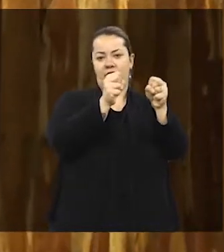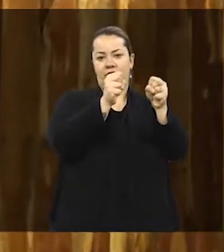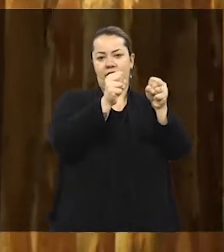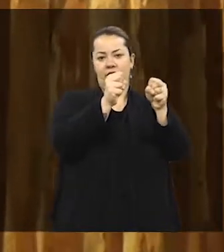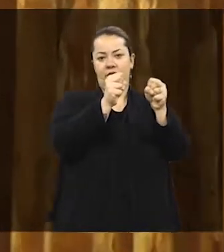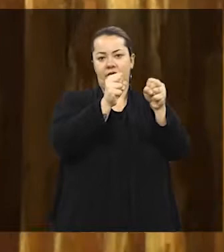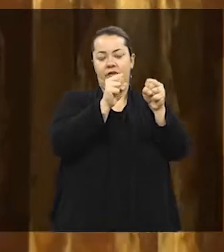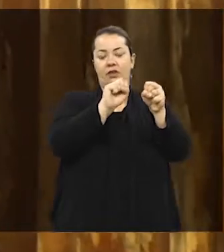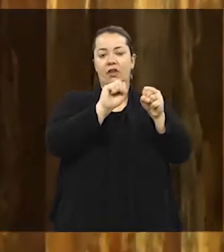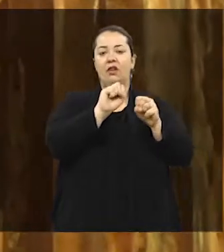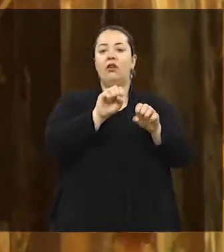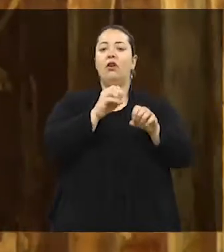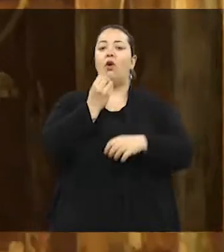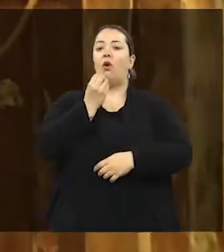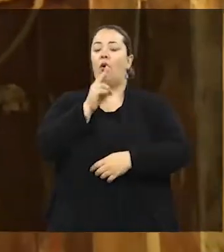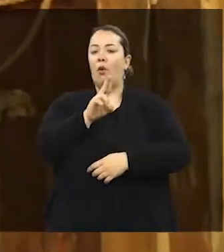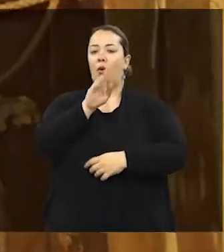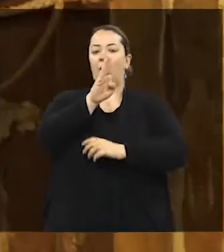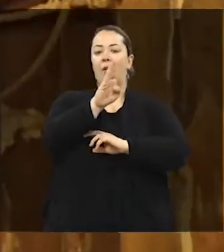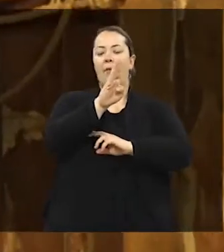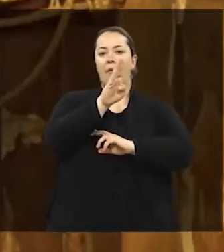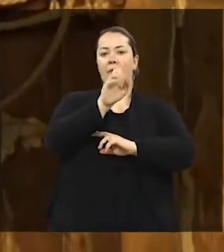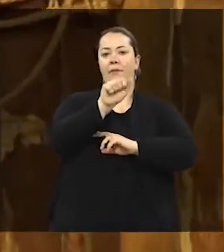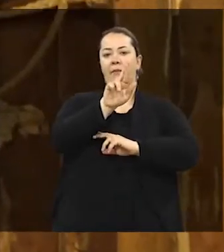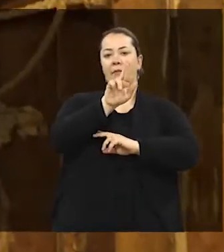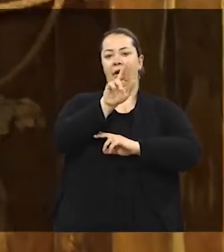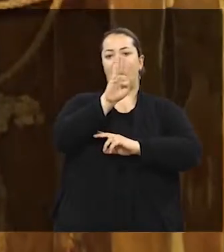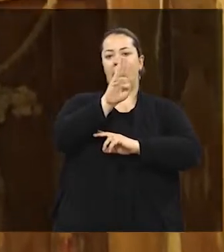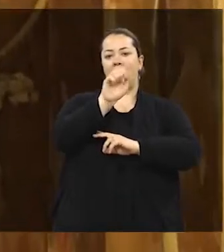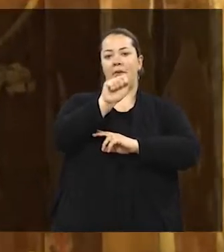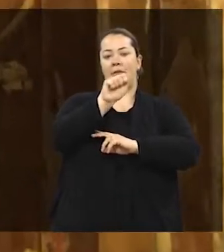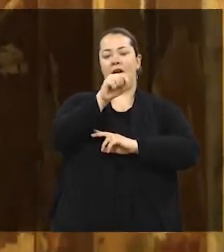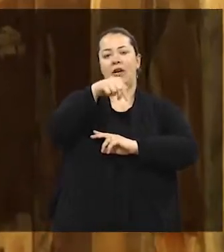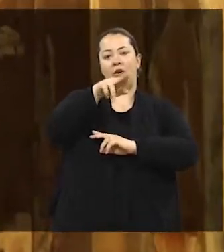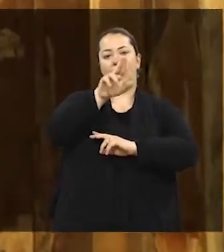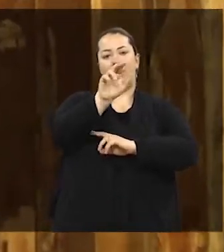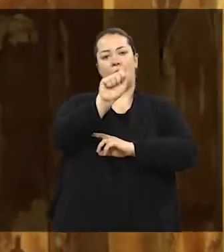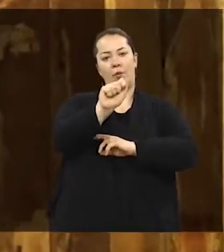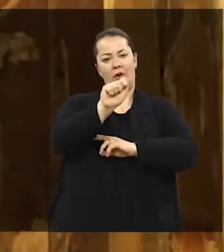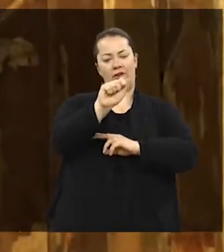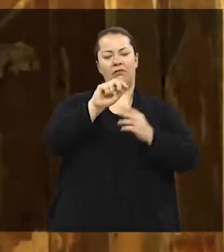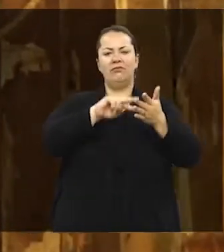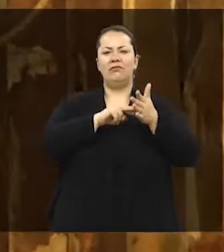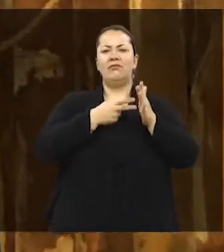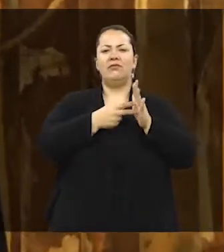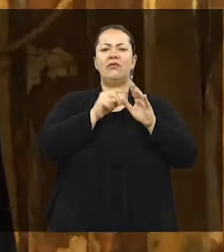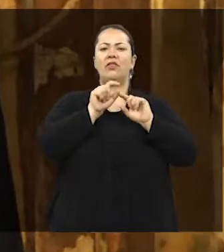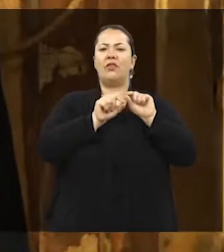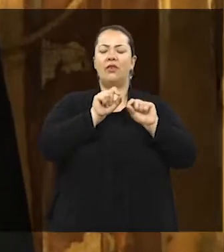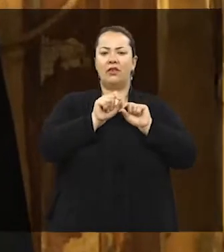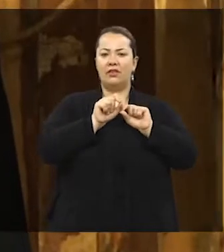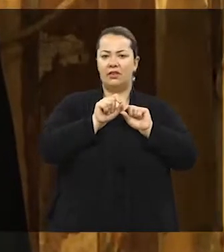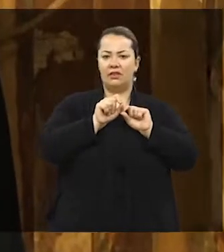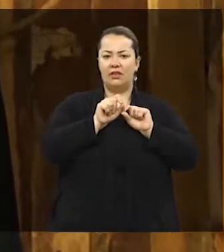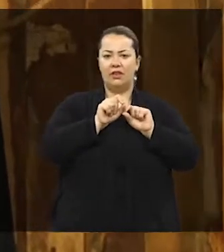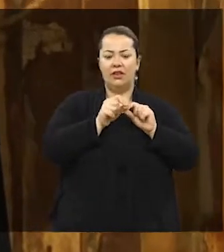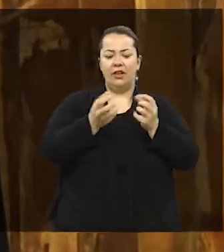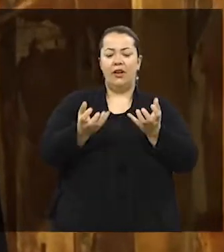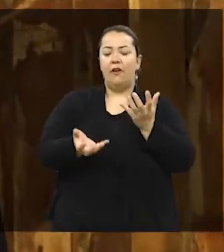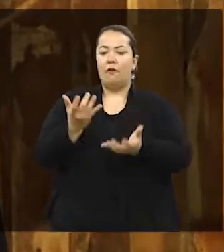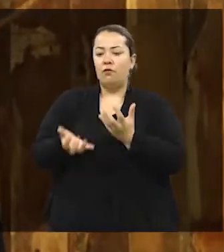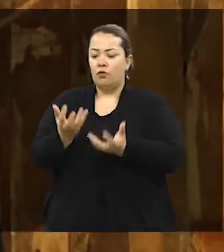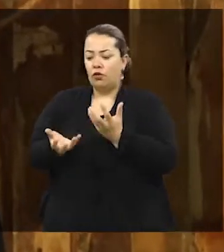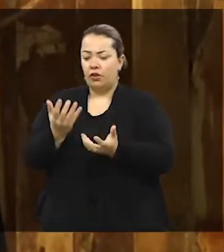folhas são secas pelo fogo direto de uma fogueira, ou pelo barbacoa,